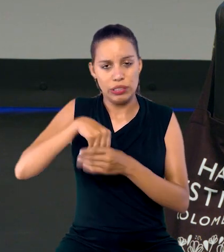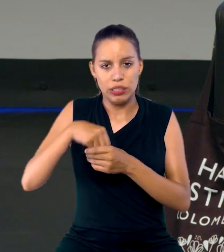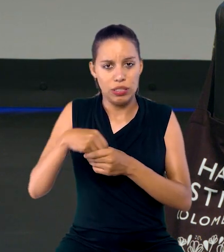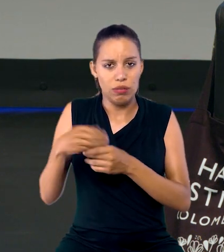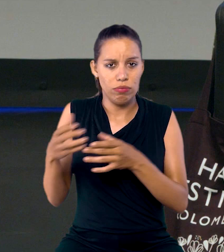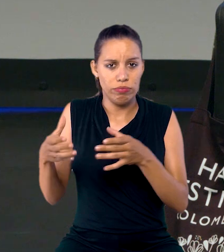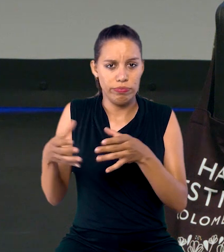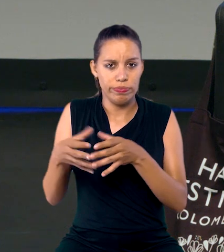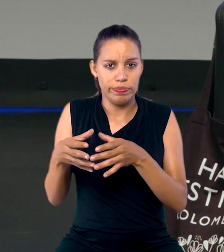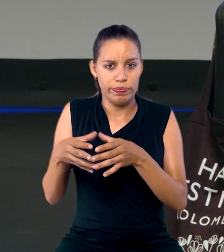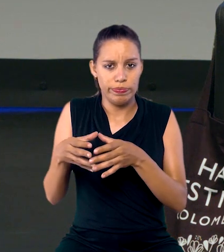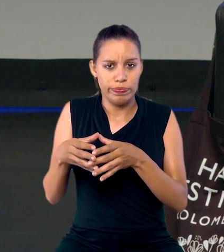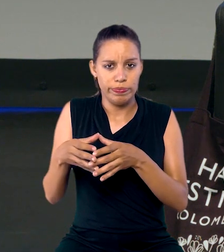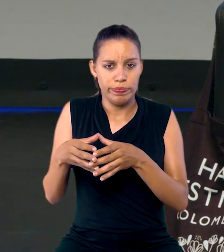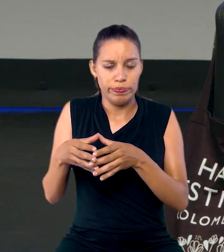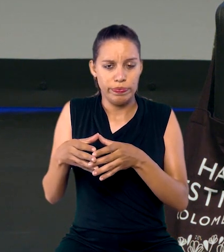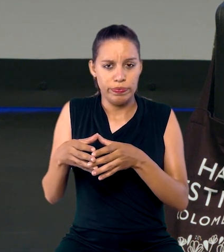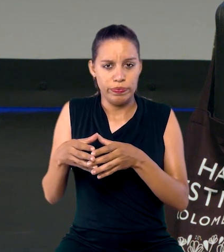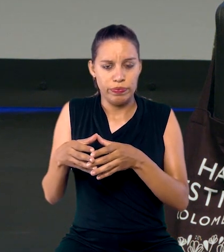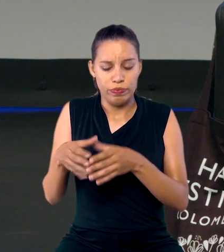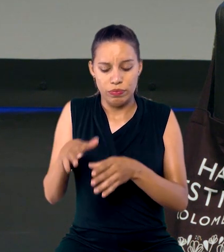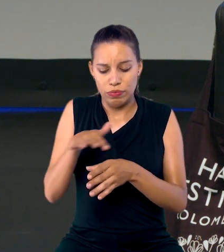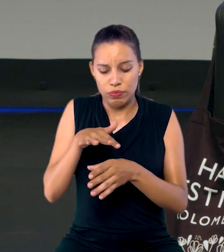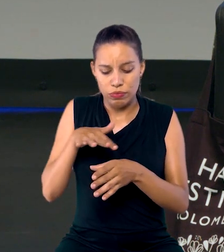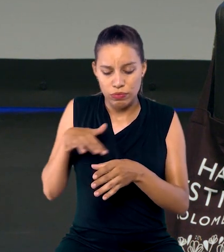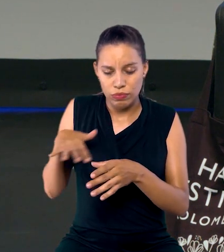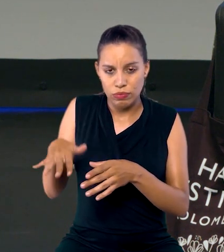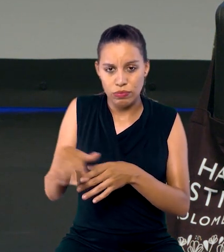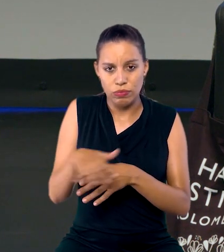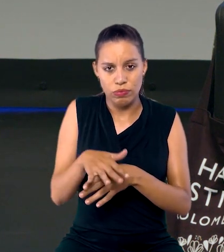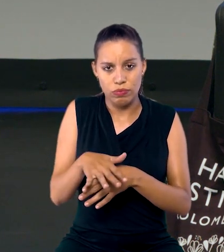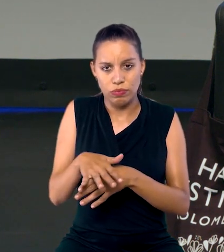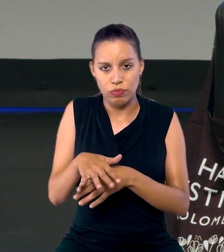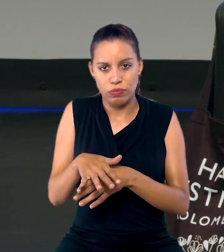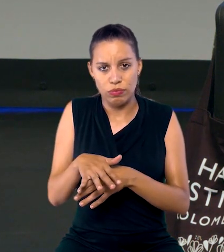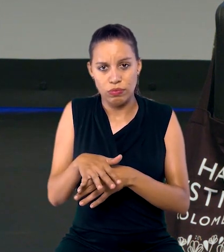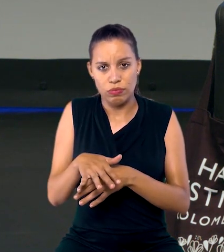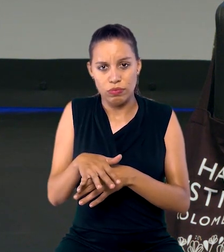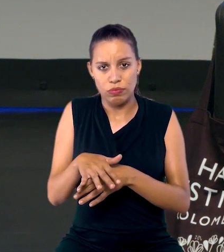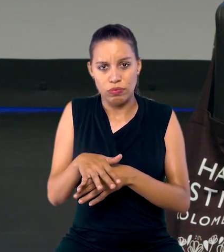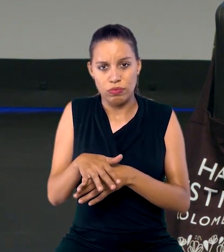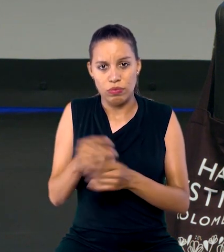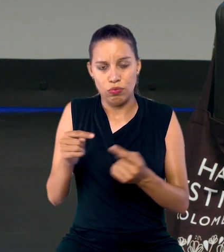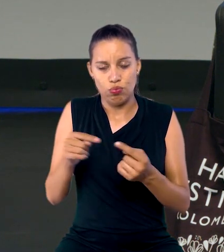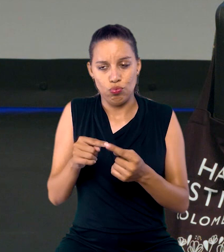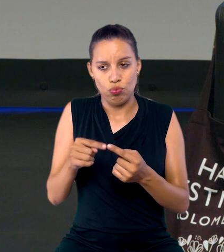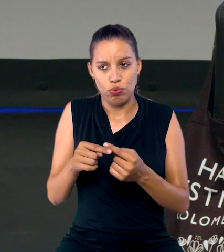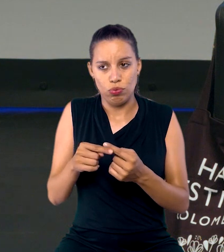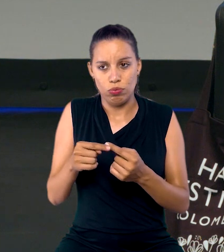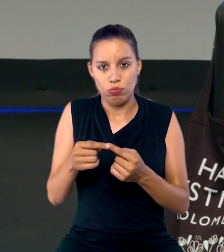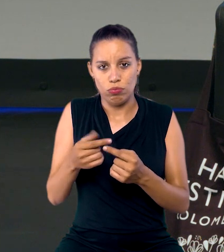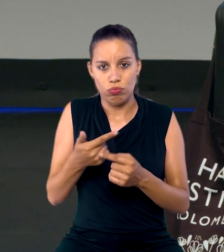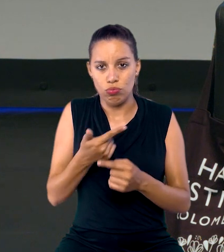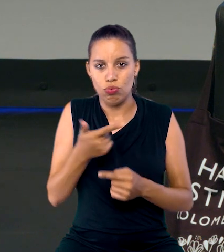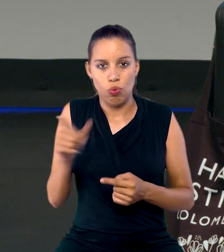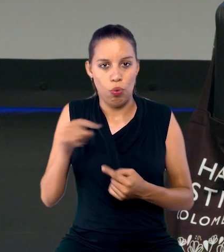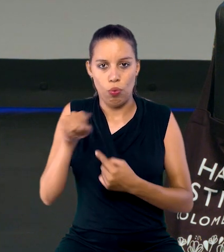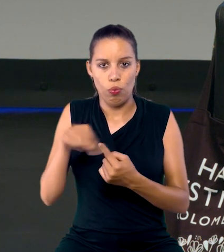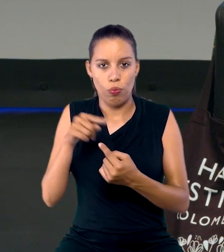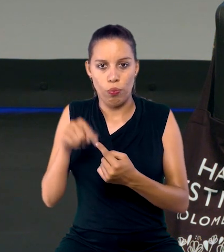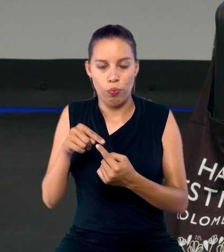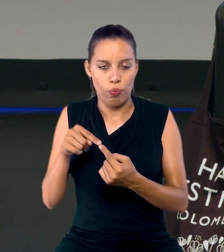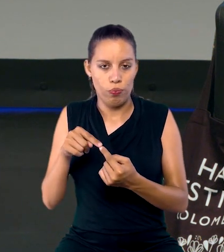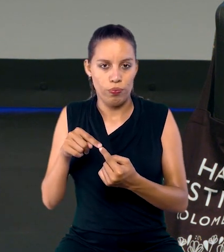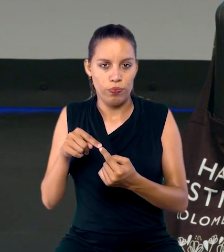projeto, também por isso, né, que Eliane muito bem traz, desse centramento desfocado, né,